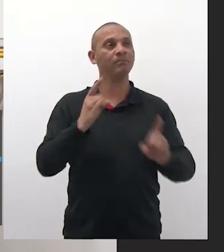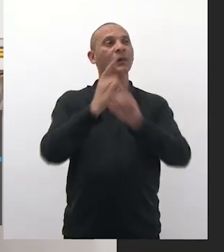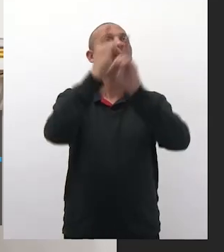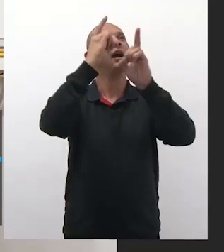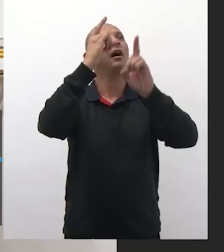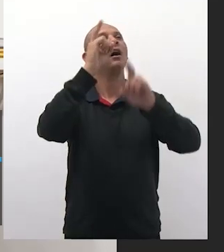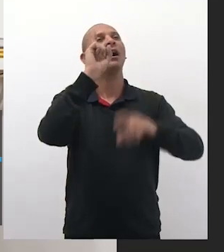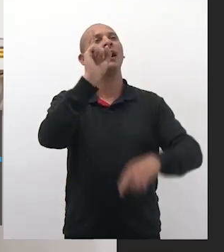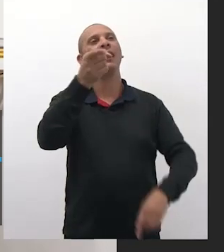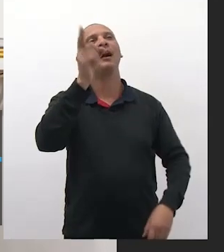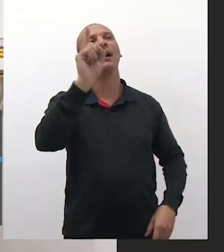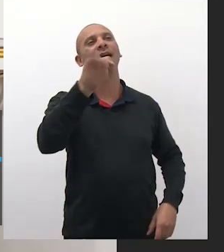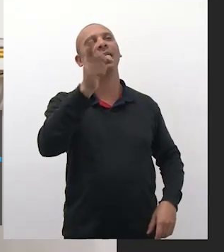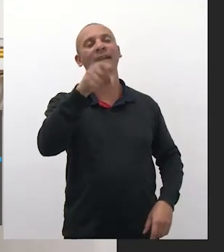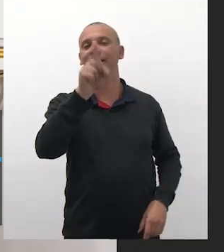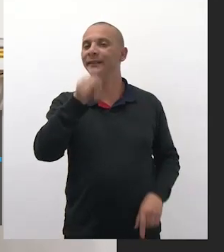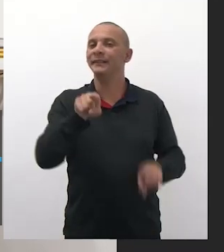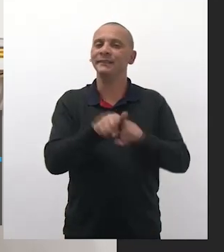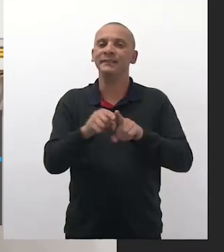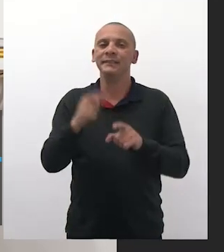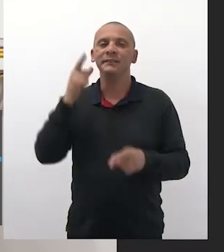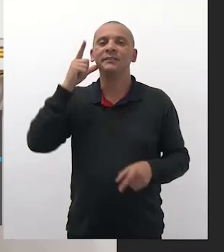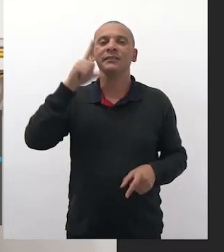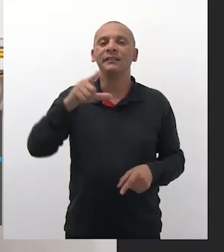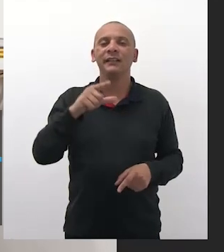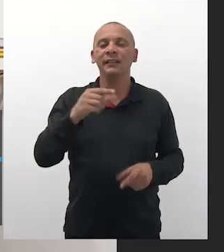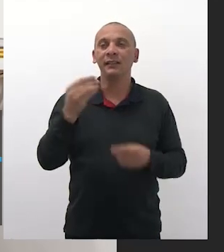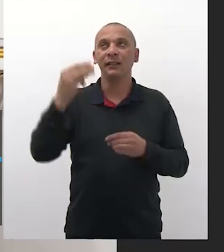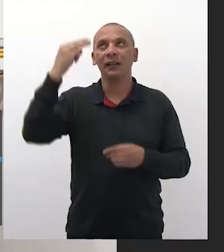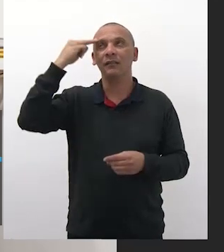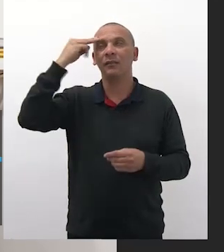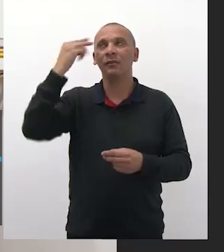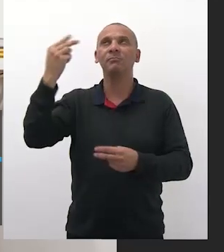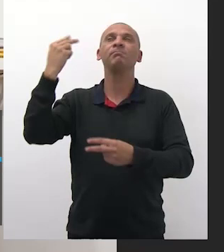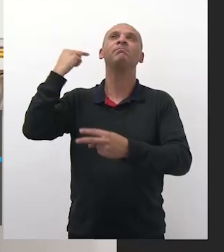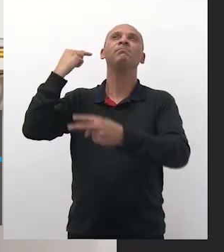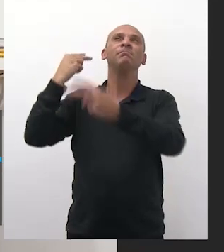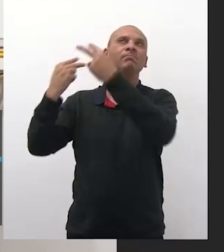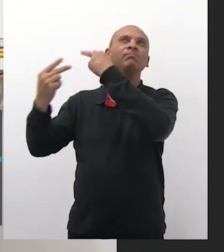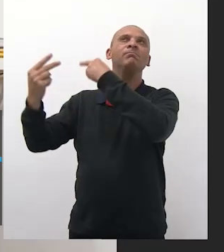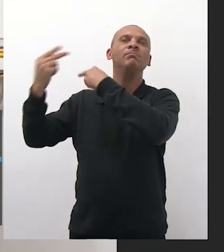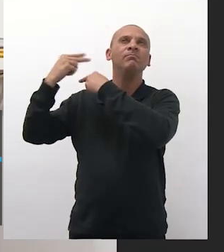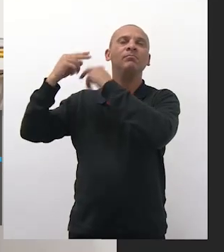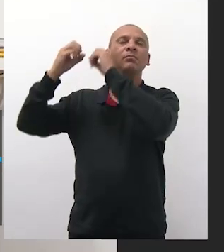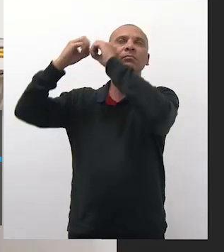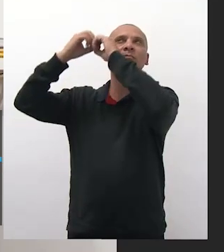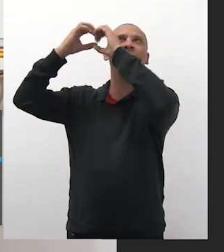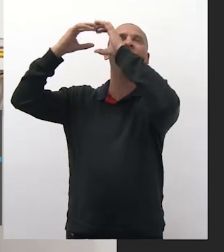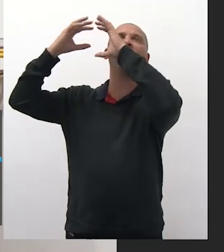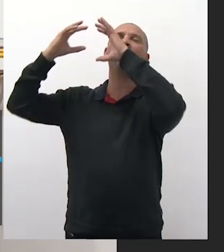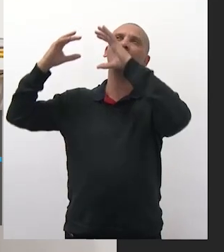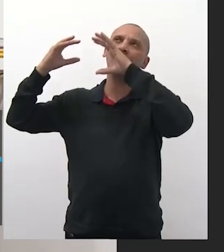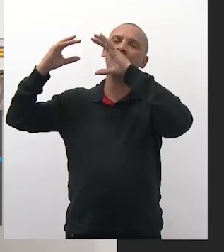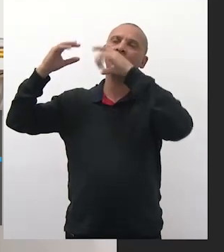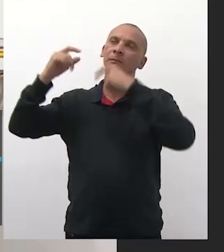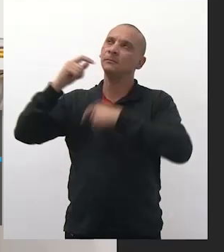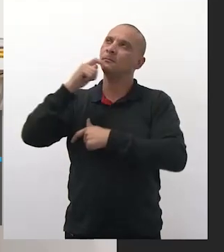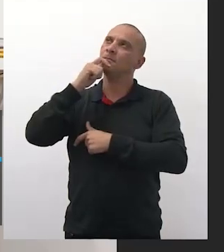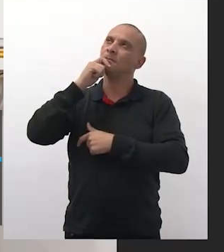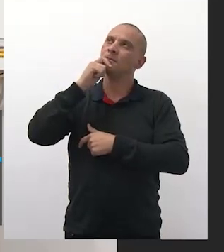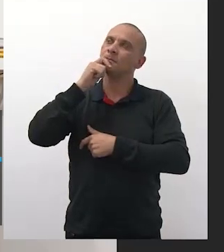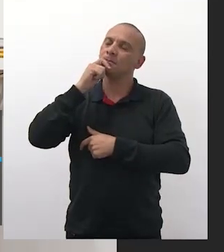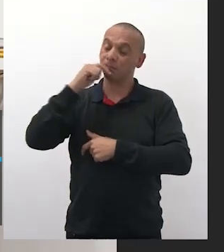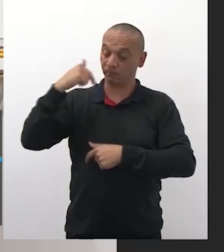descobri não, que veio à memória uma fase